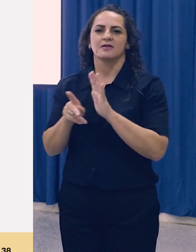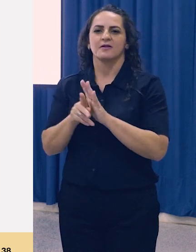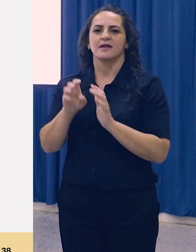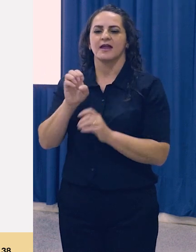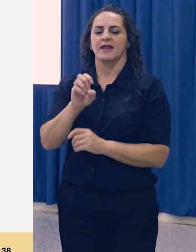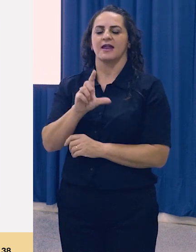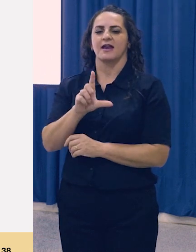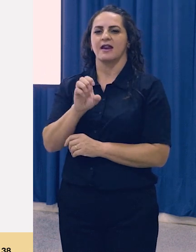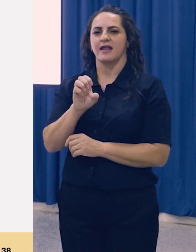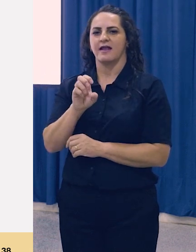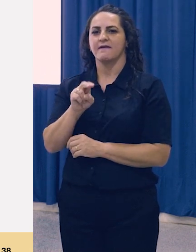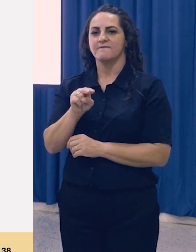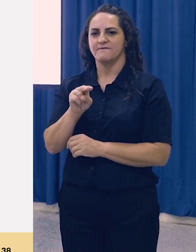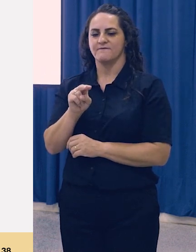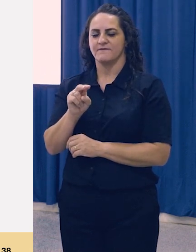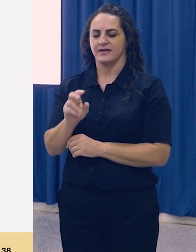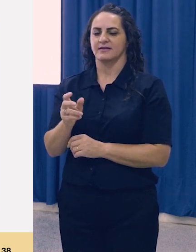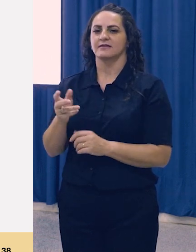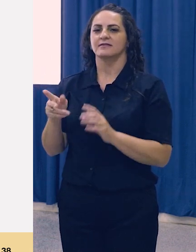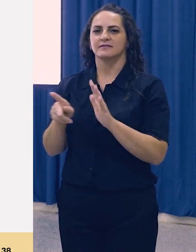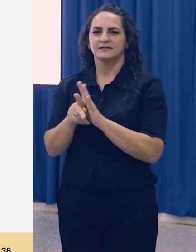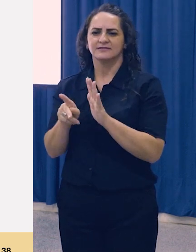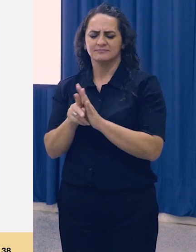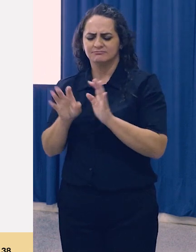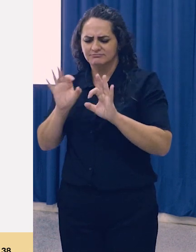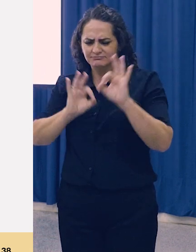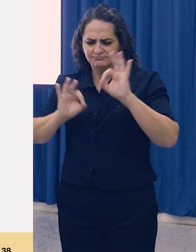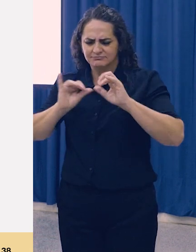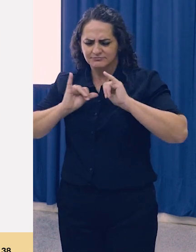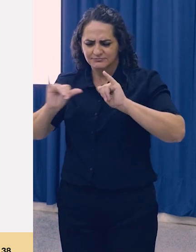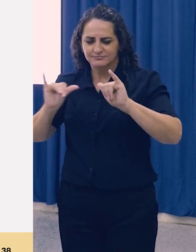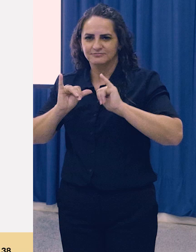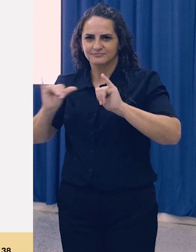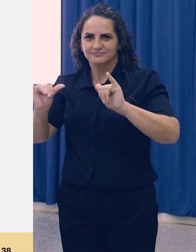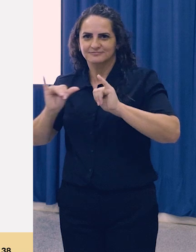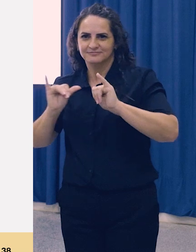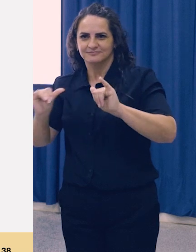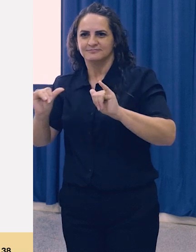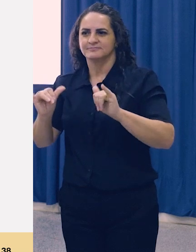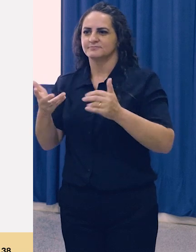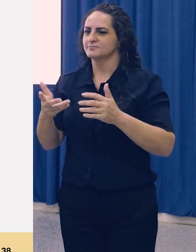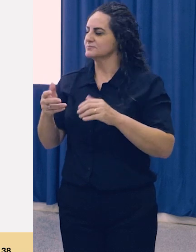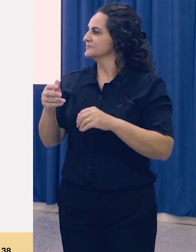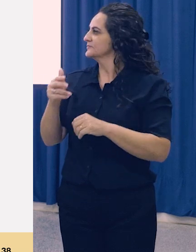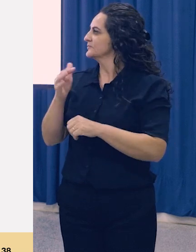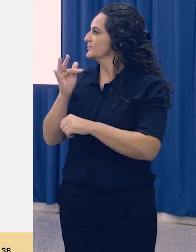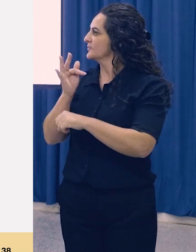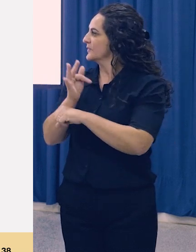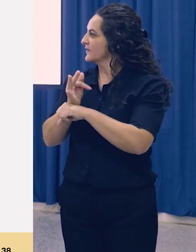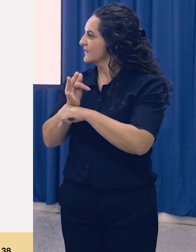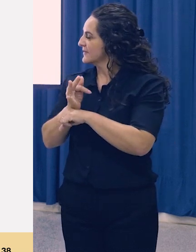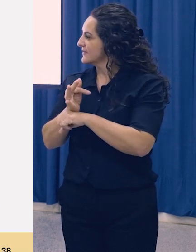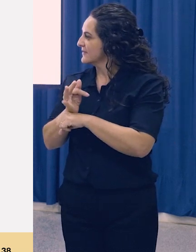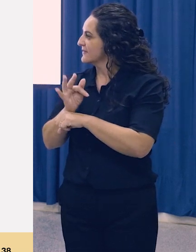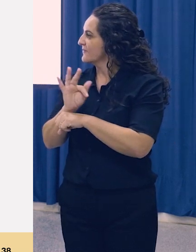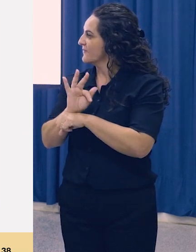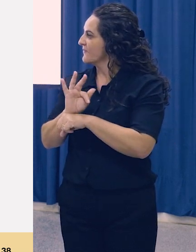em Stranger Things. E eles fizeram a divulgação do filme dela com